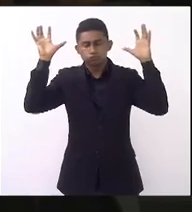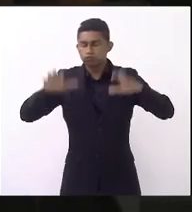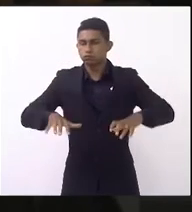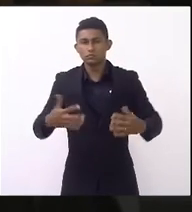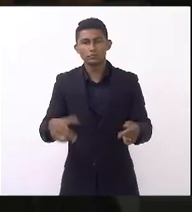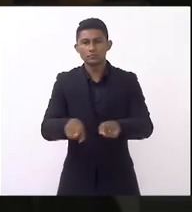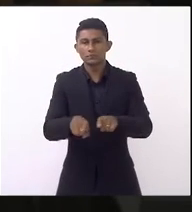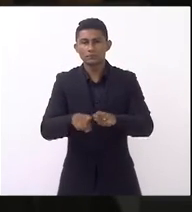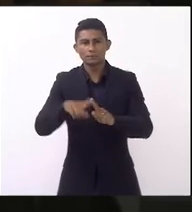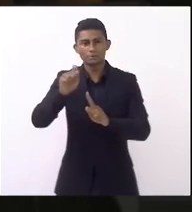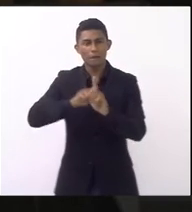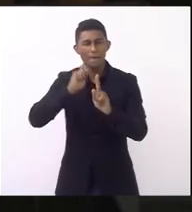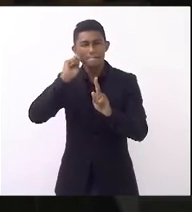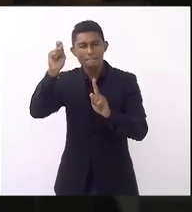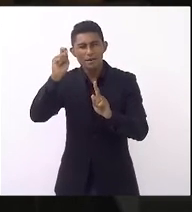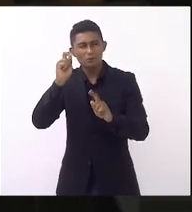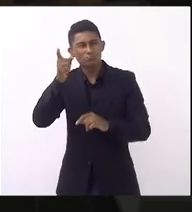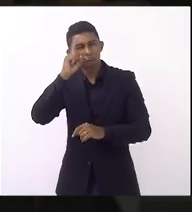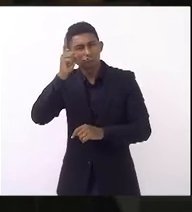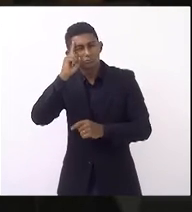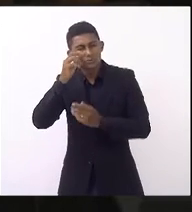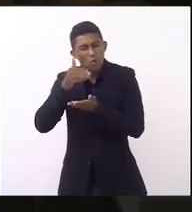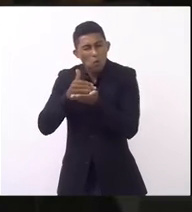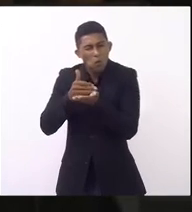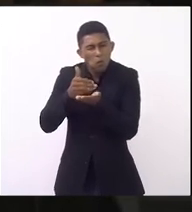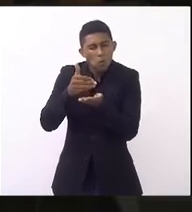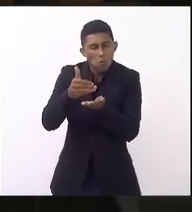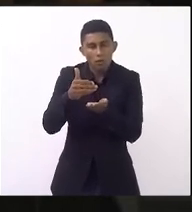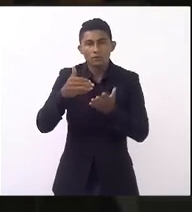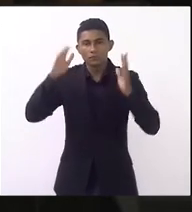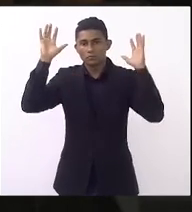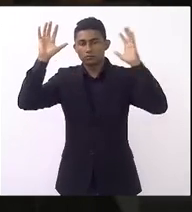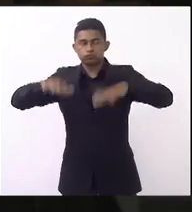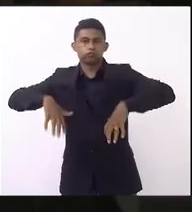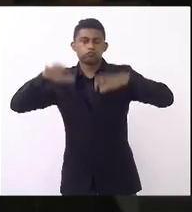abril. E a chuva que desceu